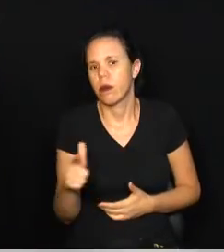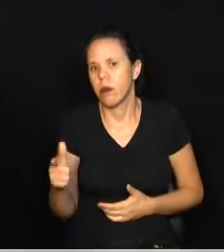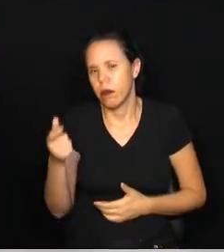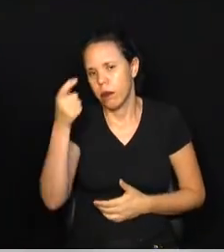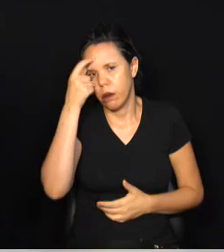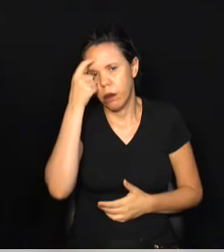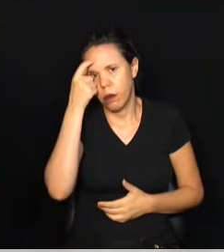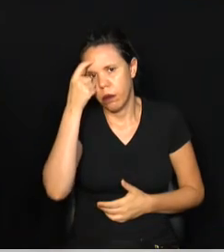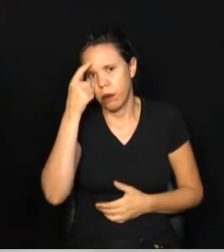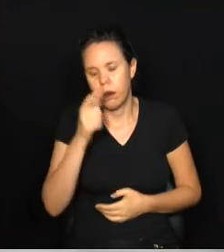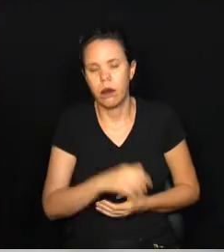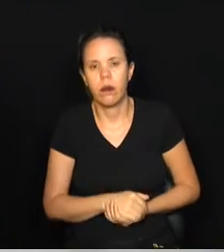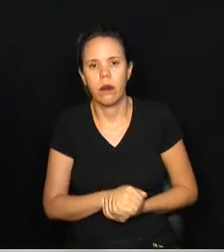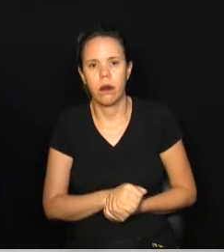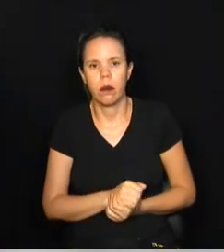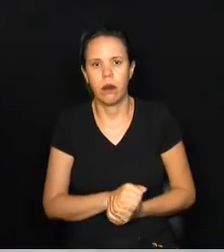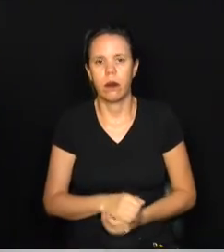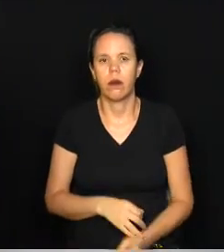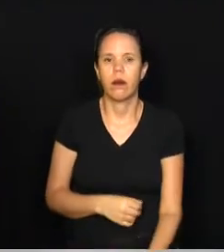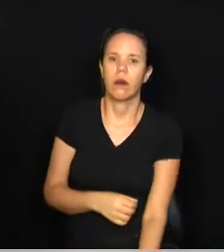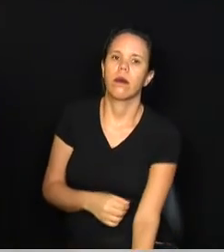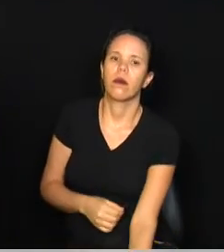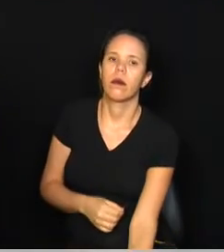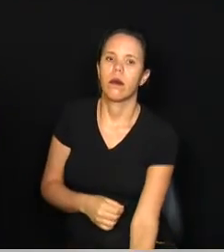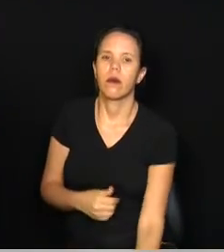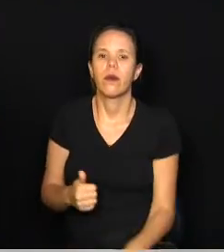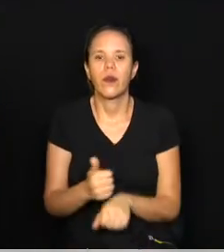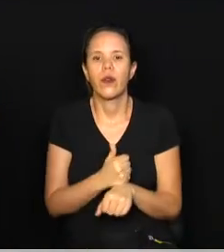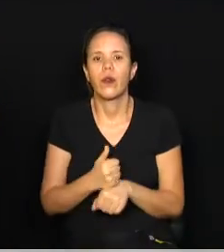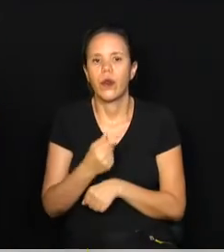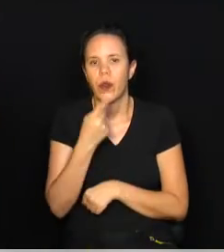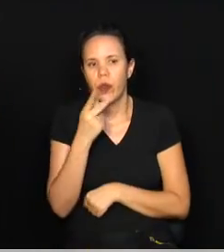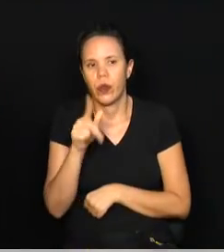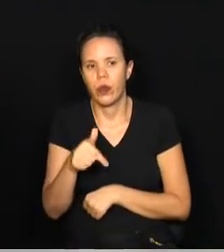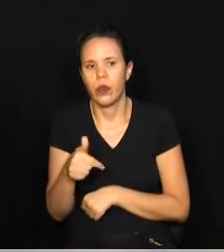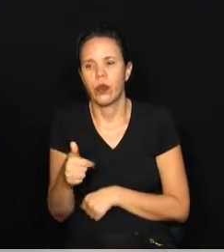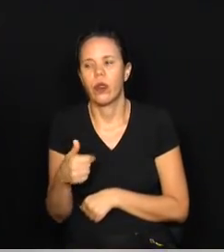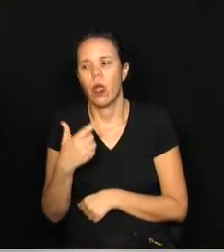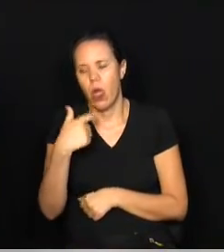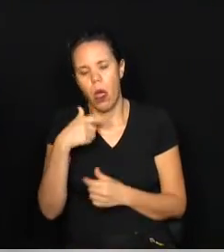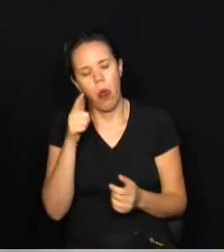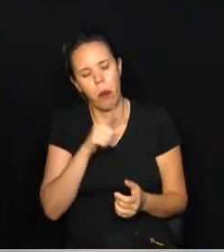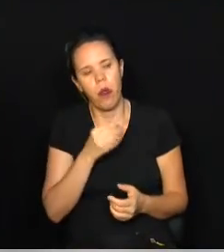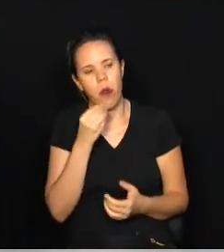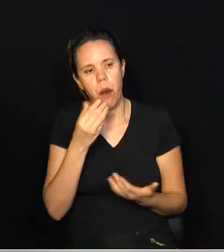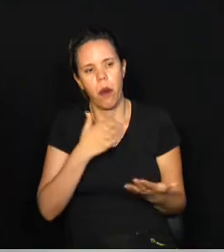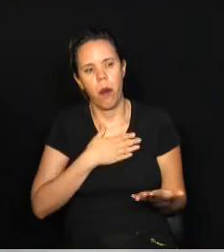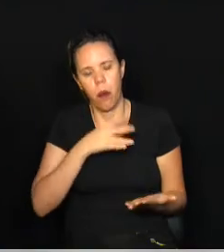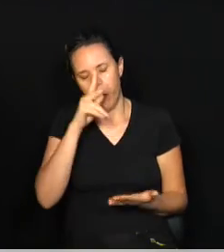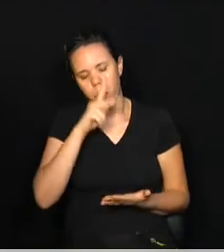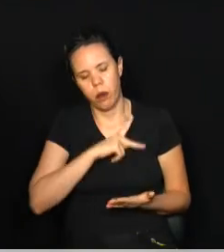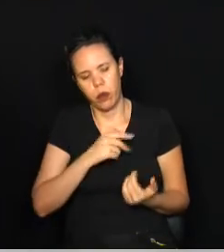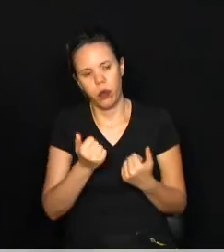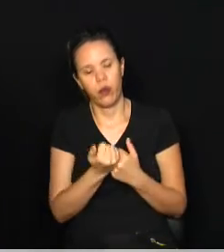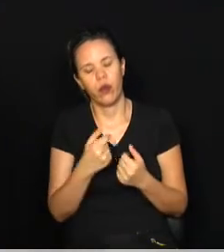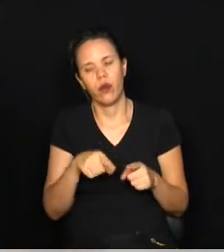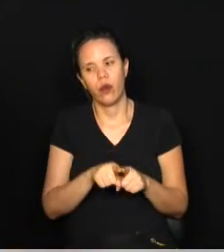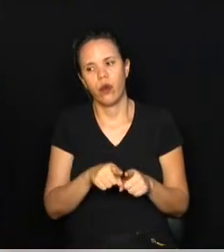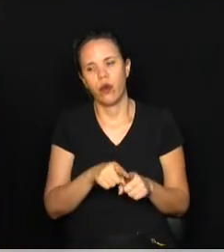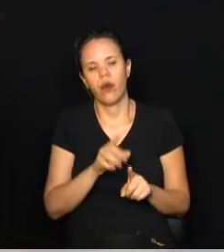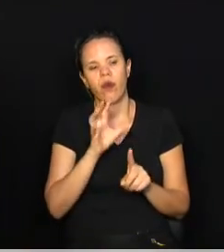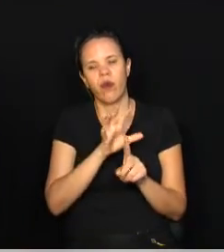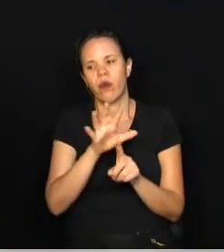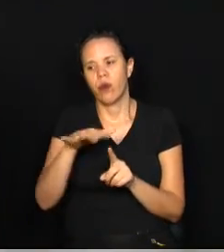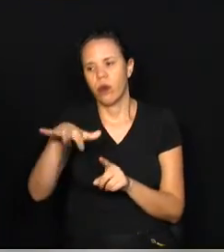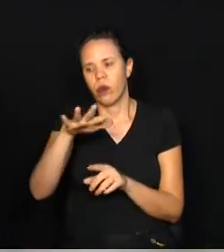consciência disso. Mas a classe dele o condiciona a dizer que esse lugar é dele, que esse espaço é dele. E ele acaba intimidando